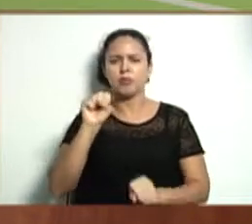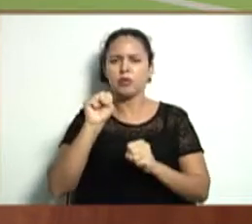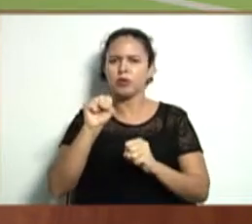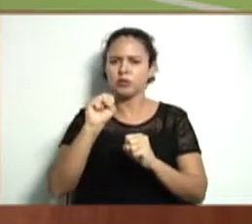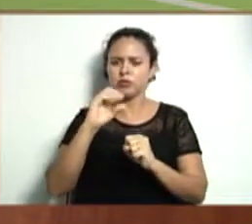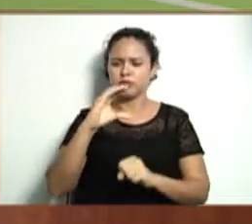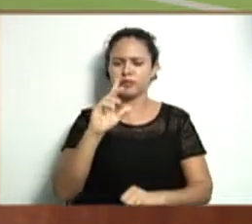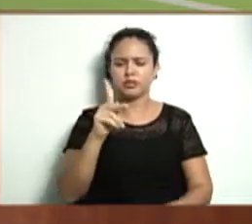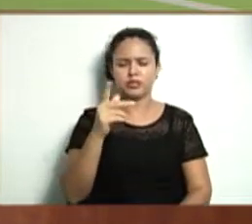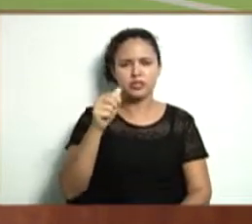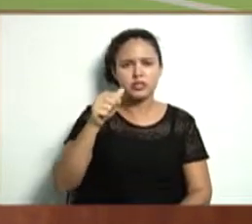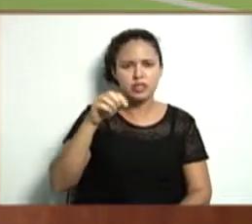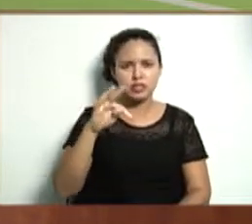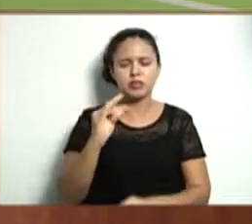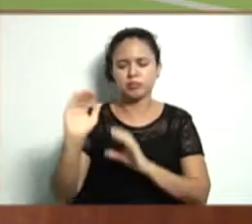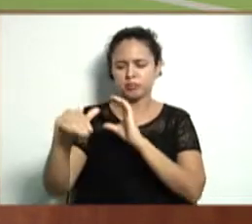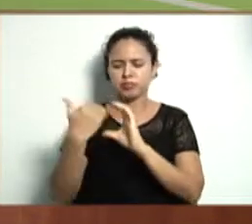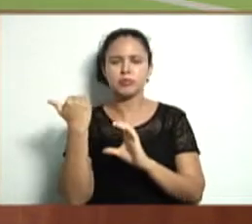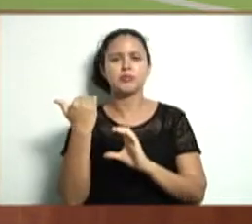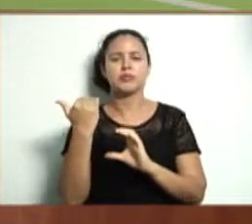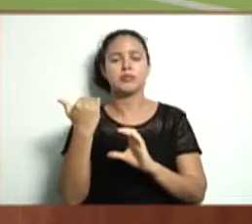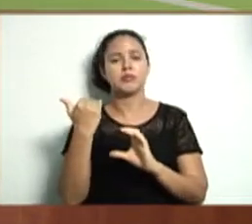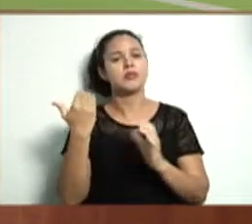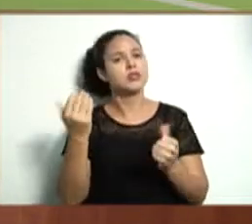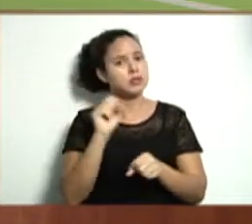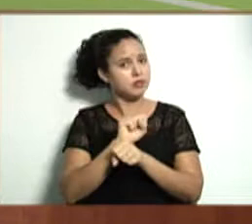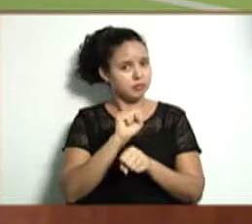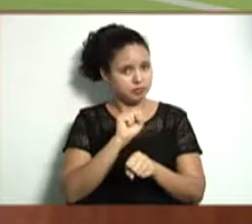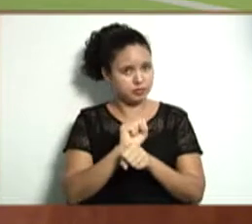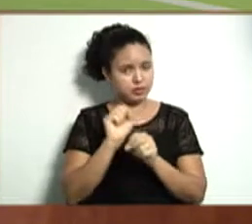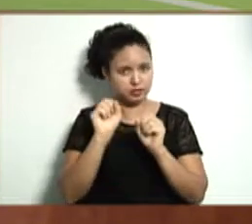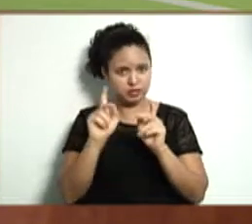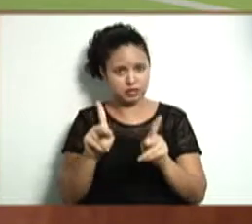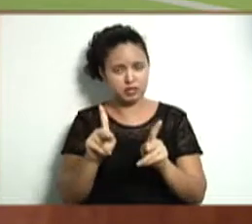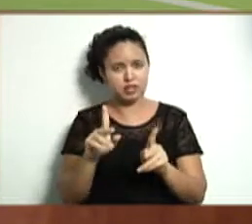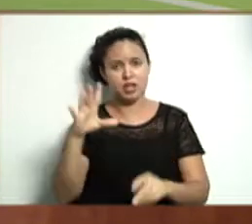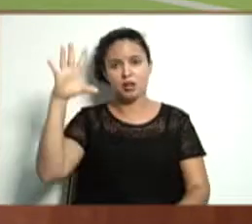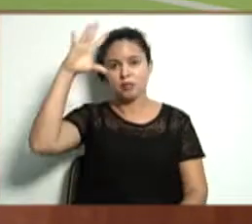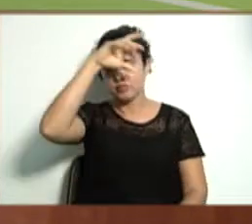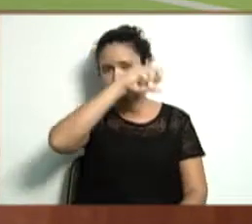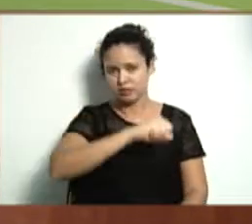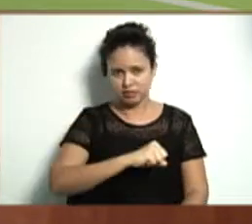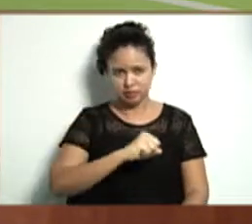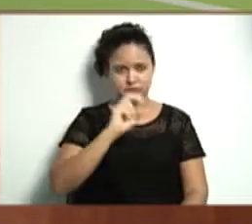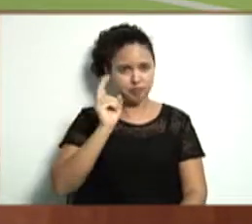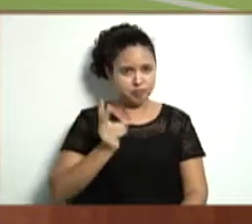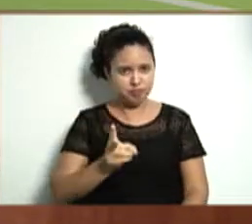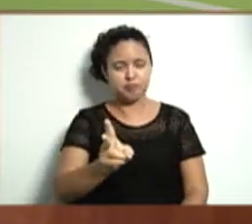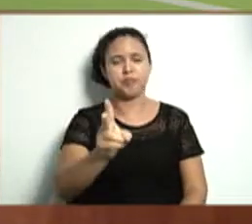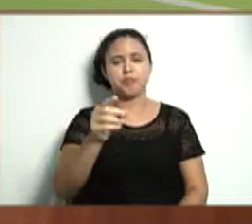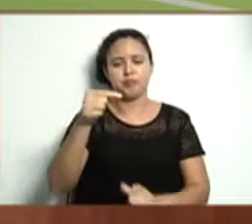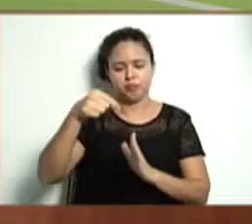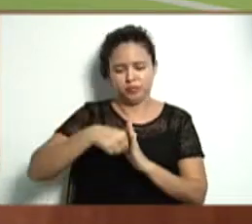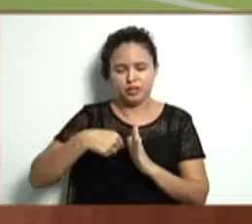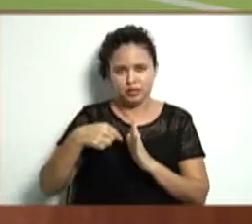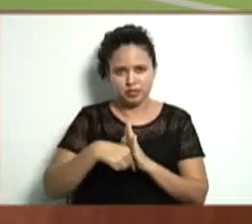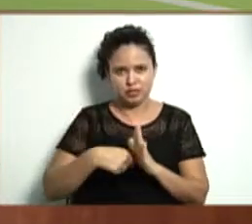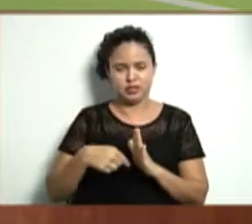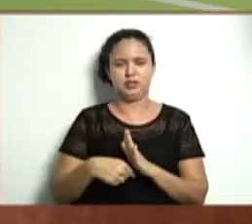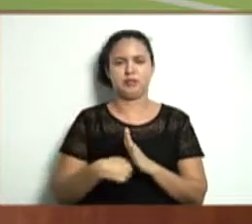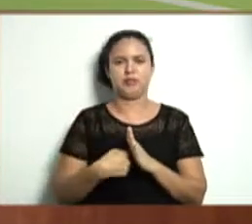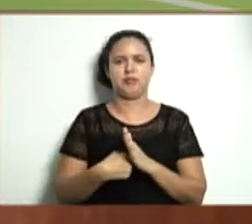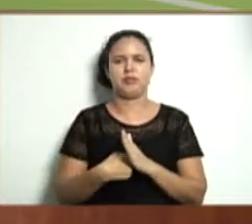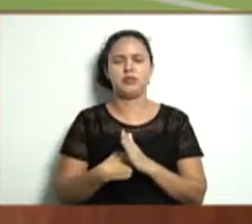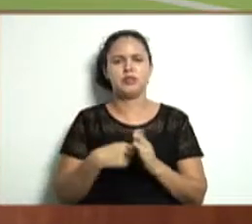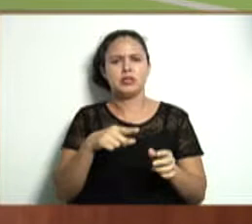chat, ok? Participe. A aprendizagem se dá pela participação.